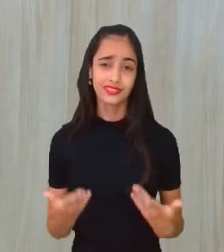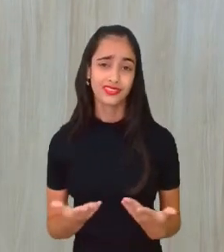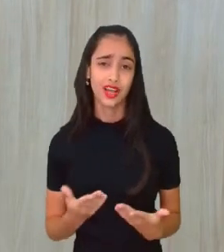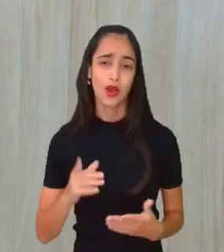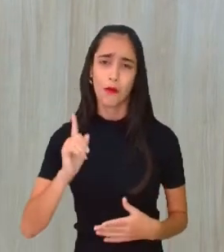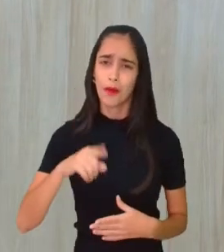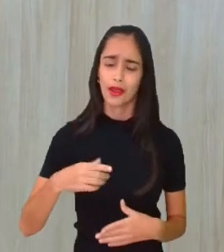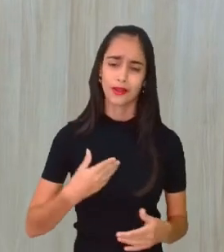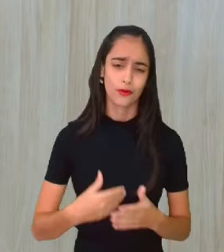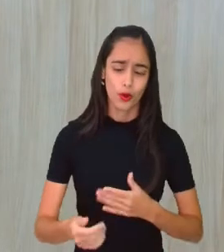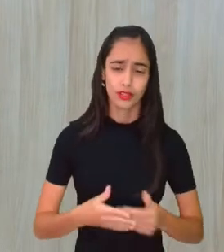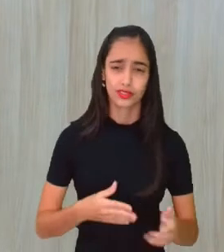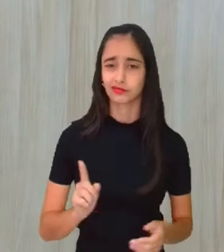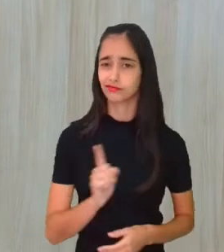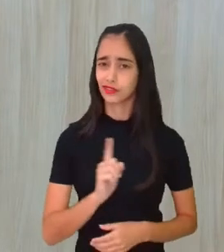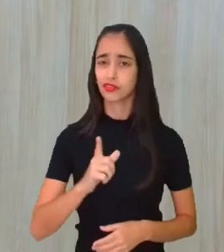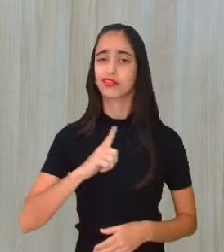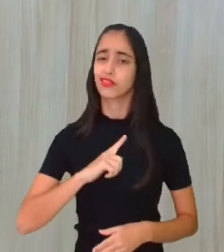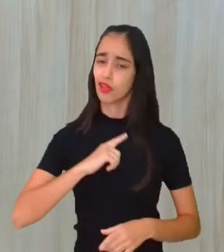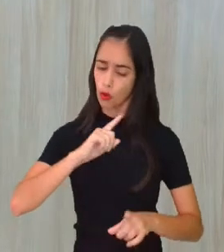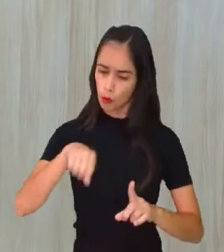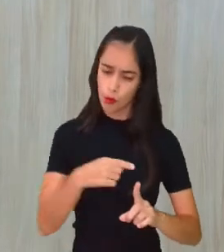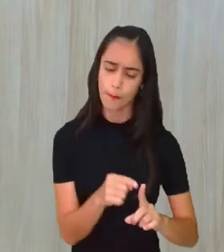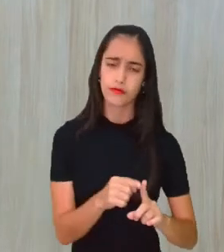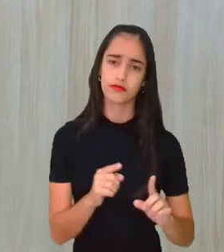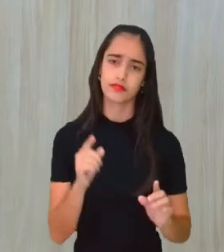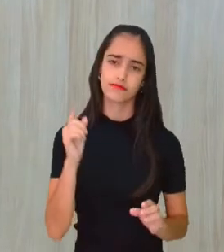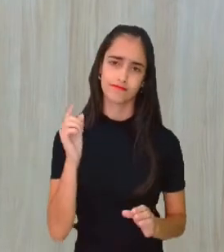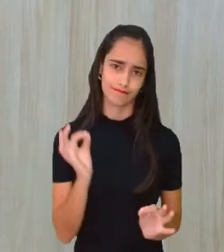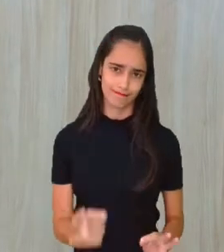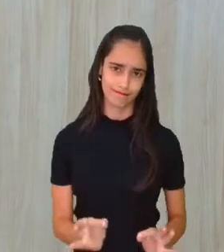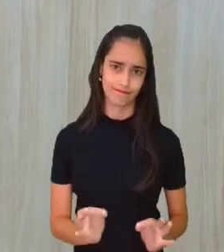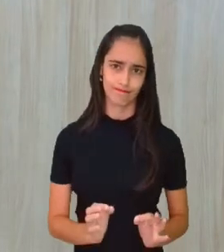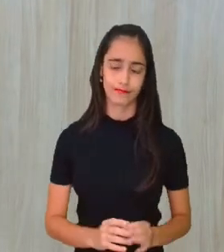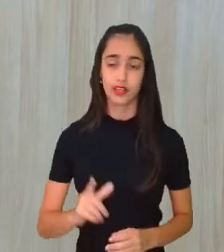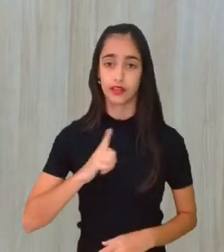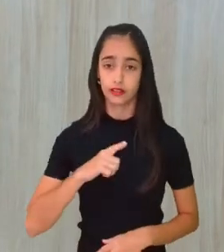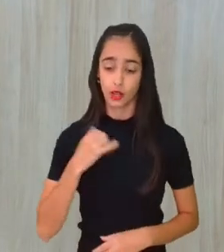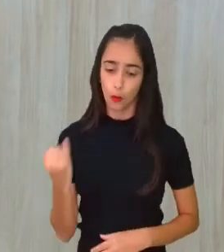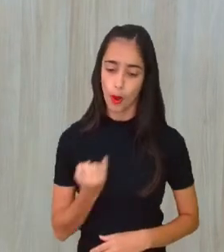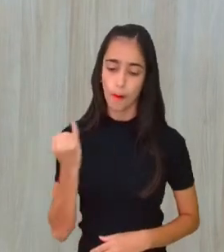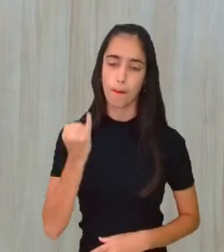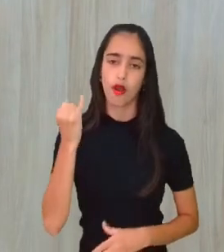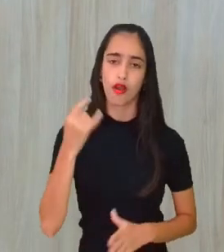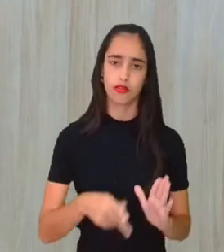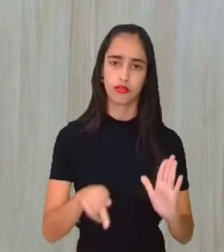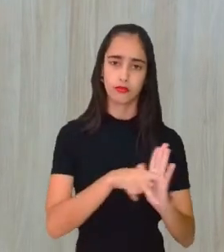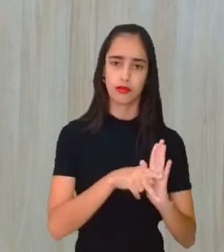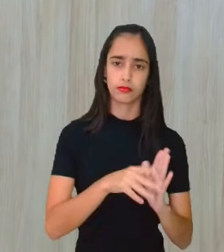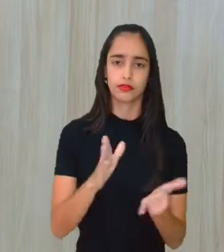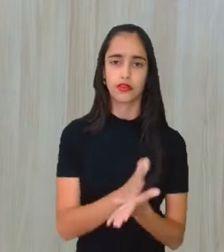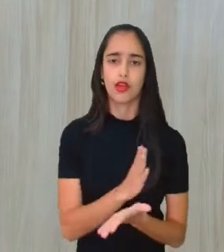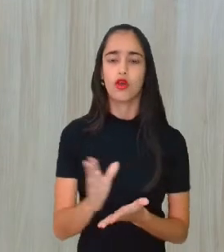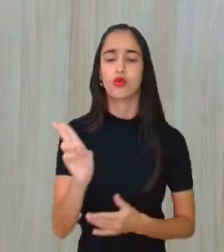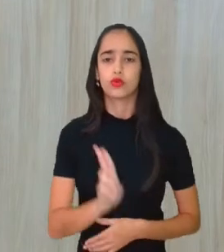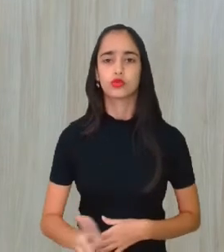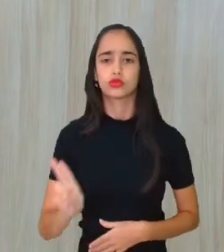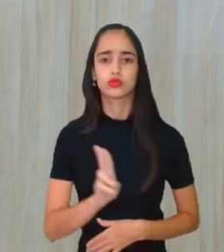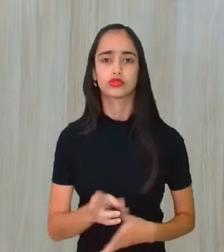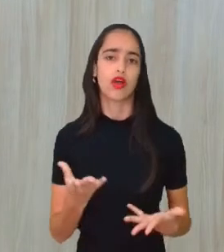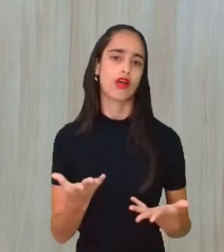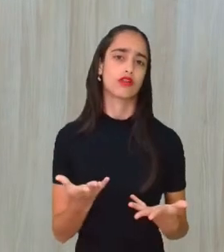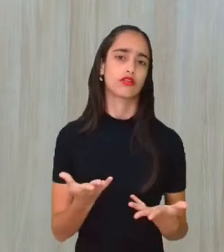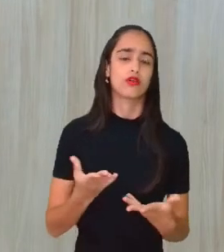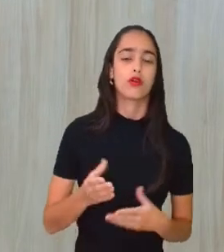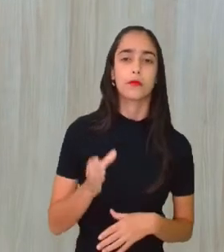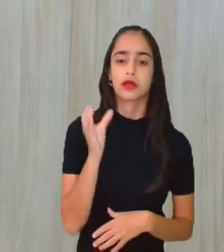sua função. Então, eles têm a sua importância. Observe aí, alguns são usados para aquecer alguma